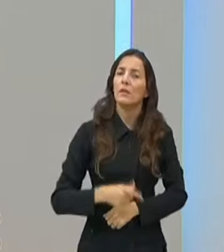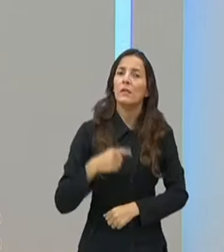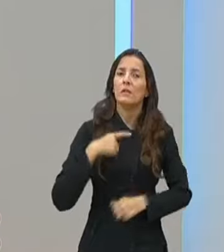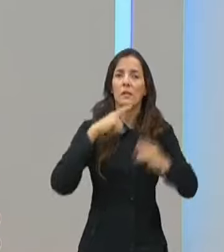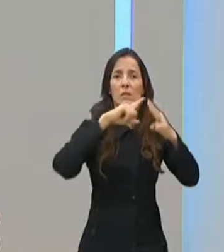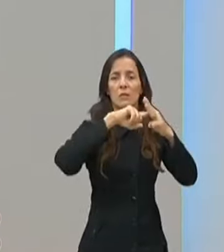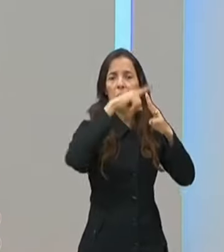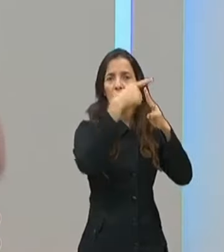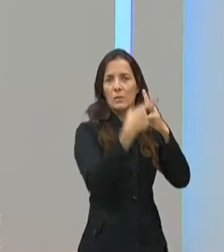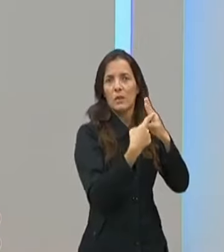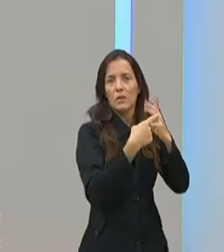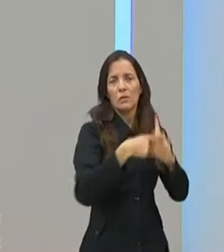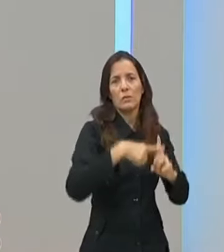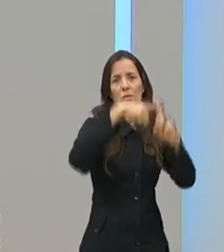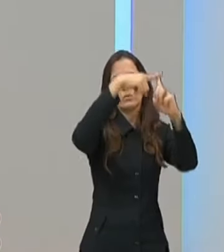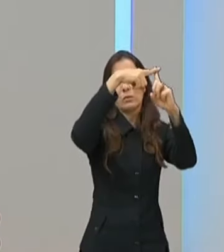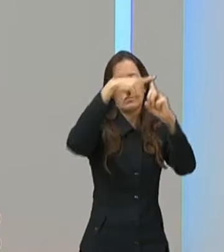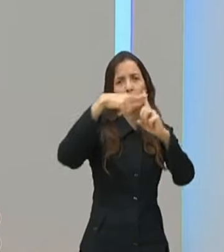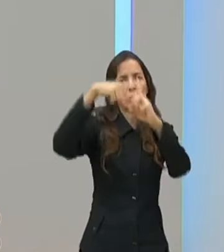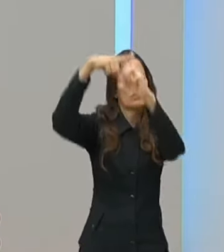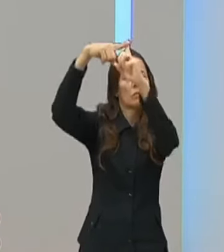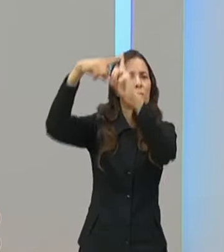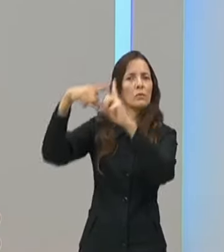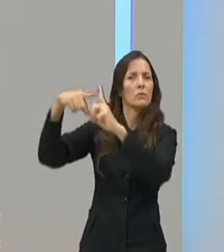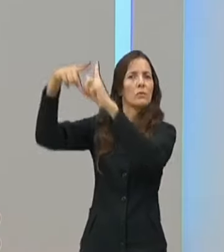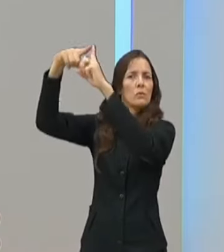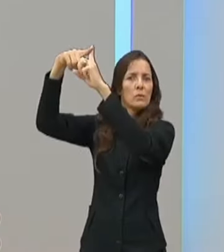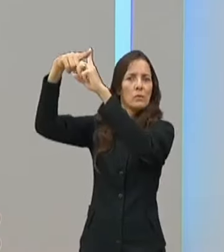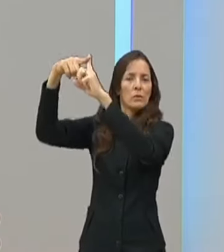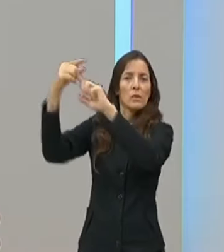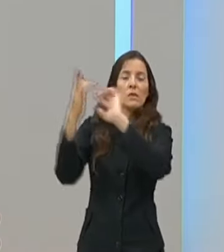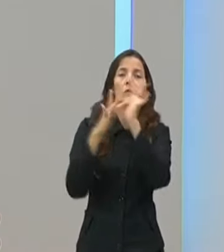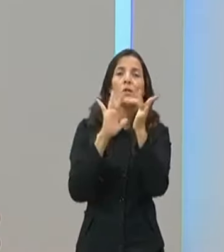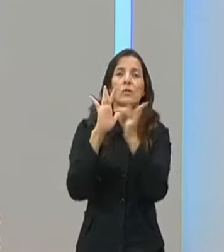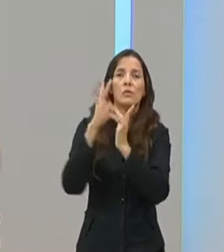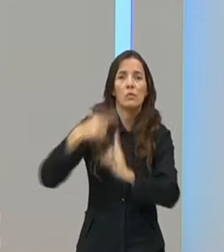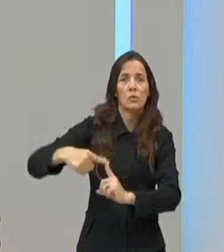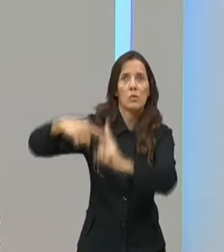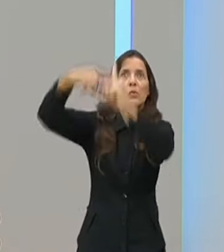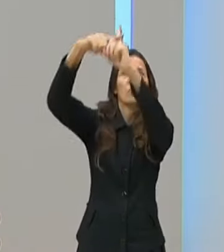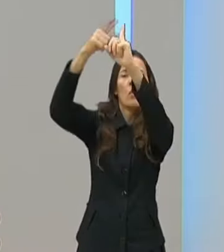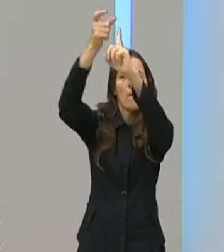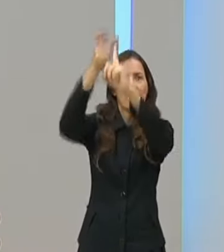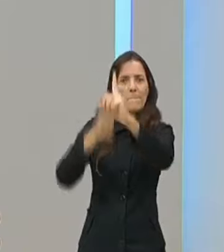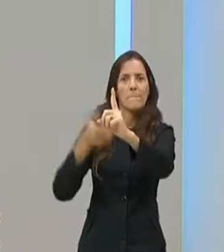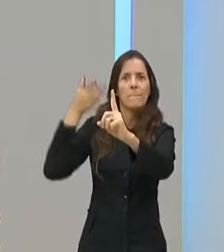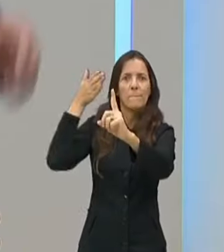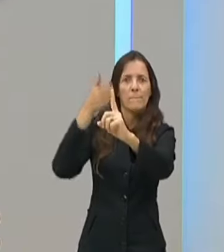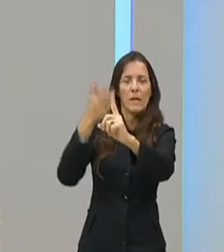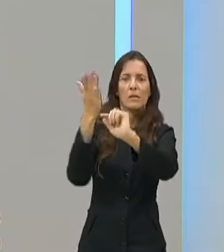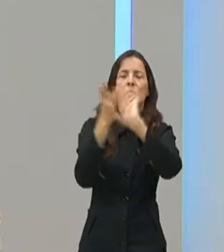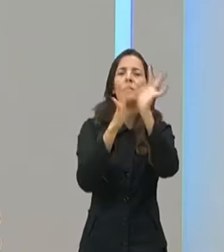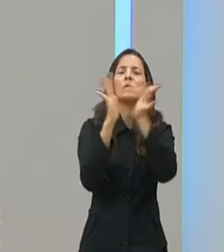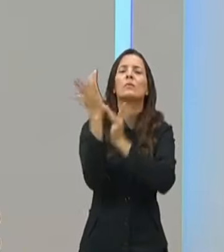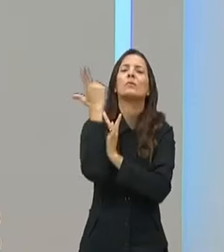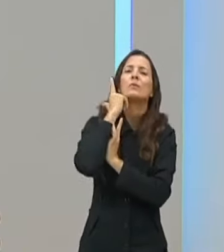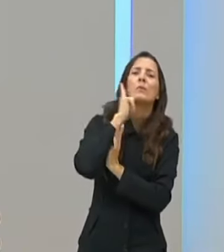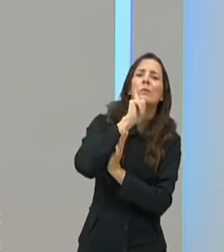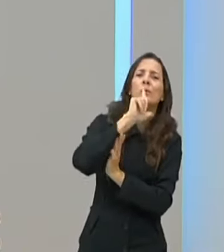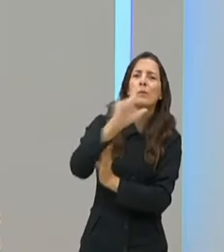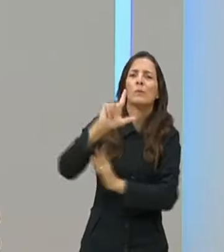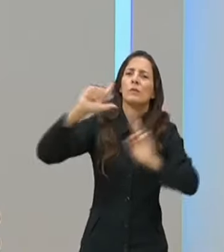dois ladrões, mas conquistou a vitória para nós. E a Bíblia diz que